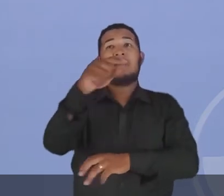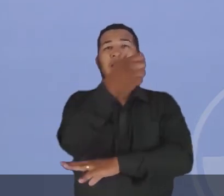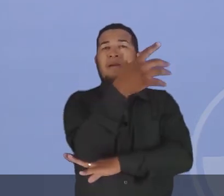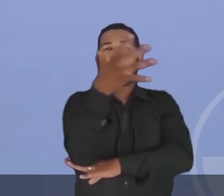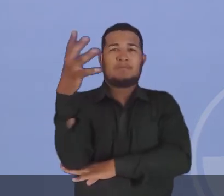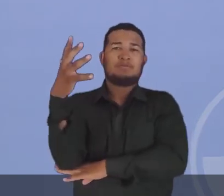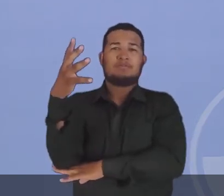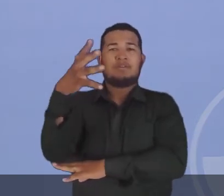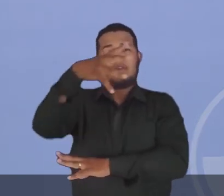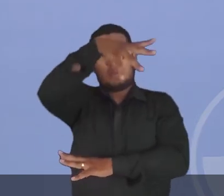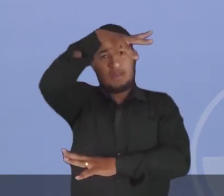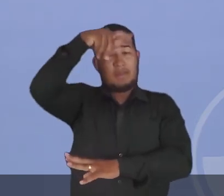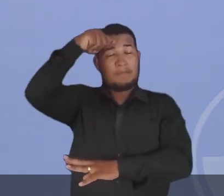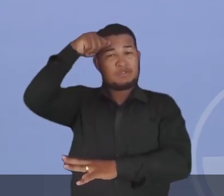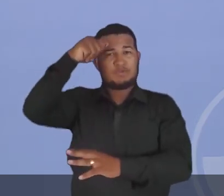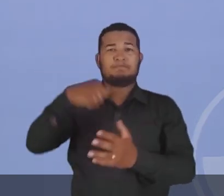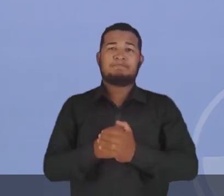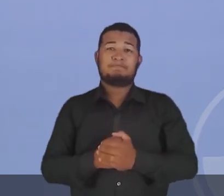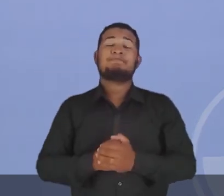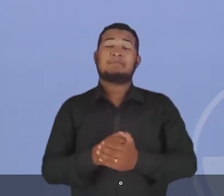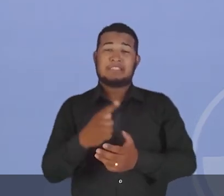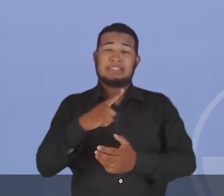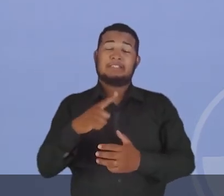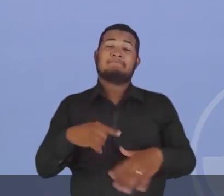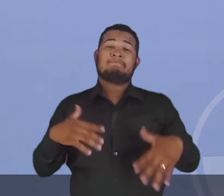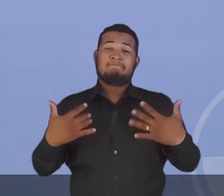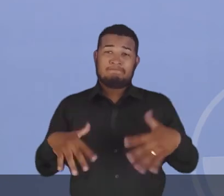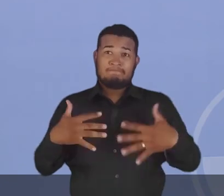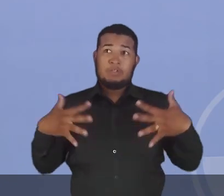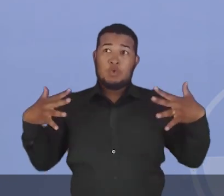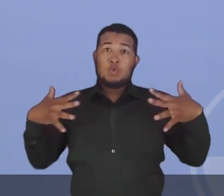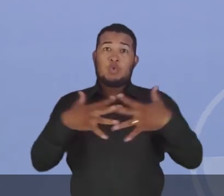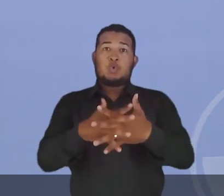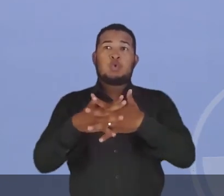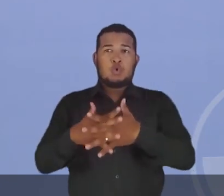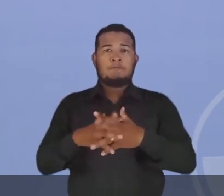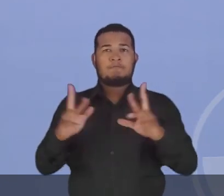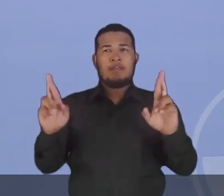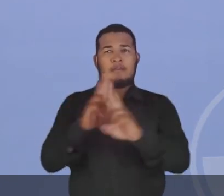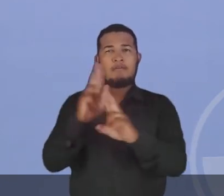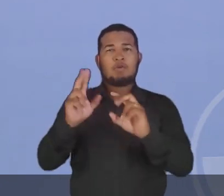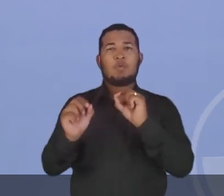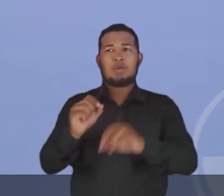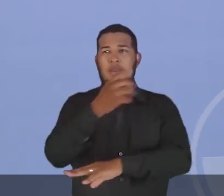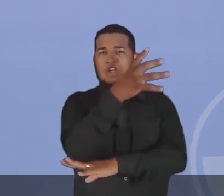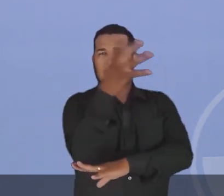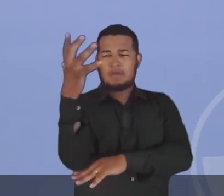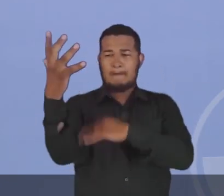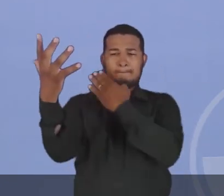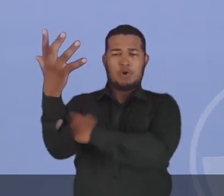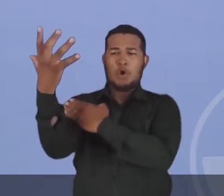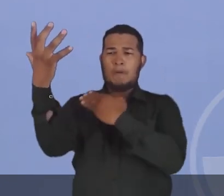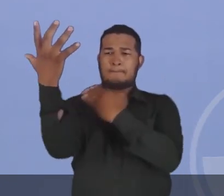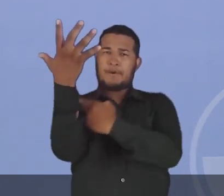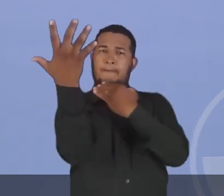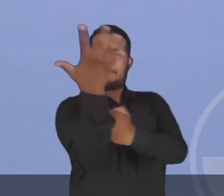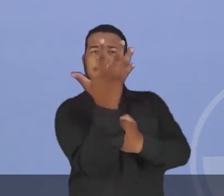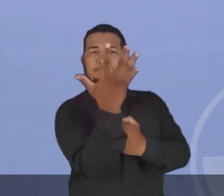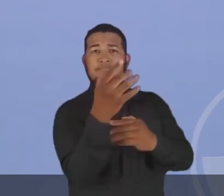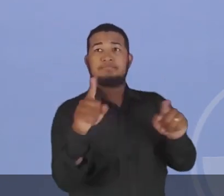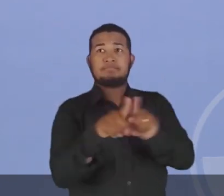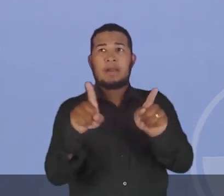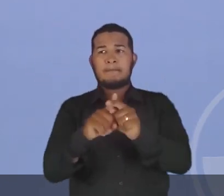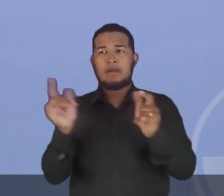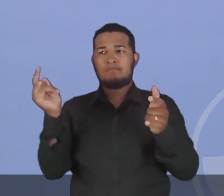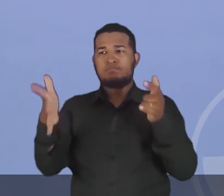Amazônia. Criando impactos muito grandes, tanto na relação ao desmatamento, quanto em relação